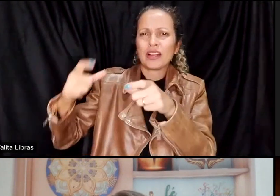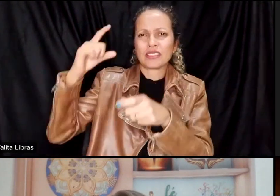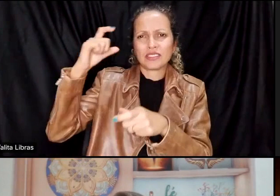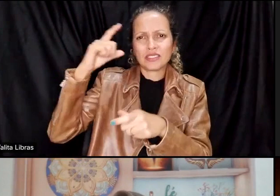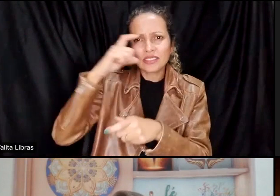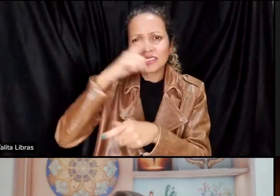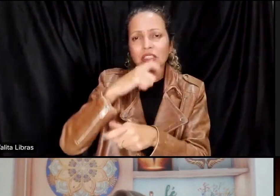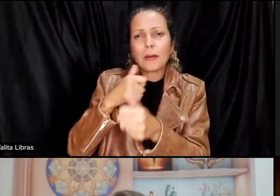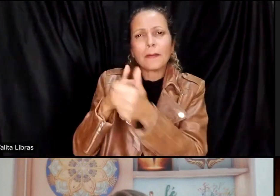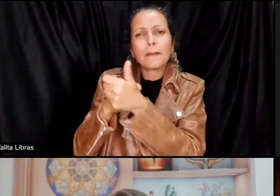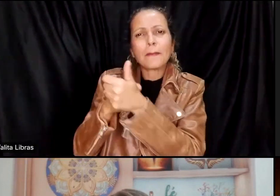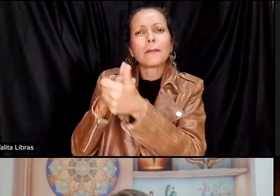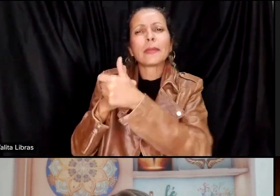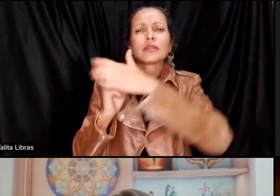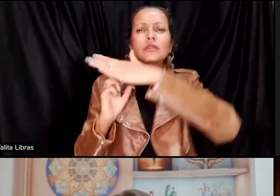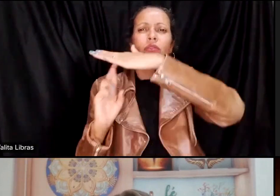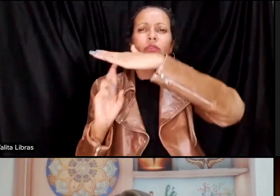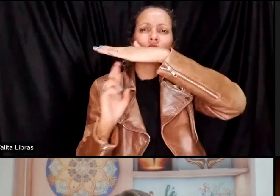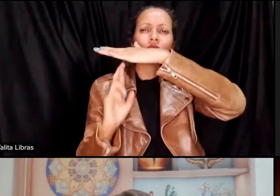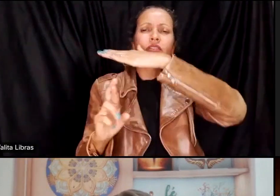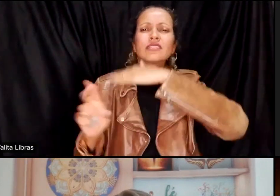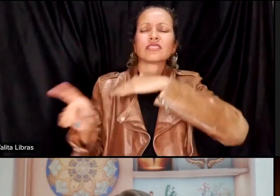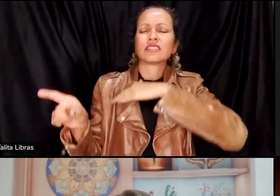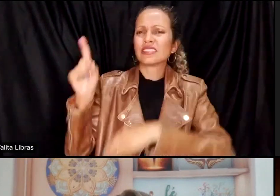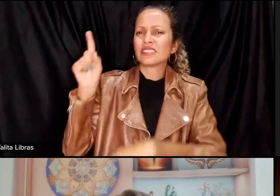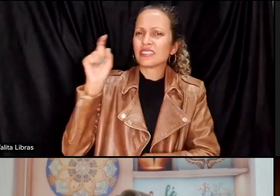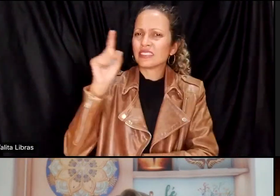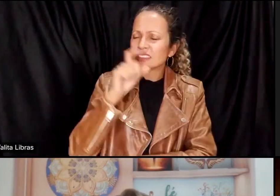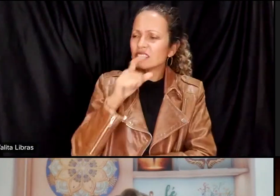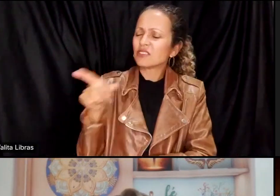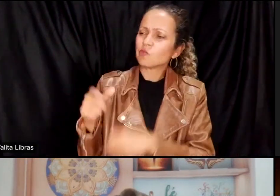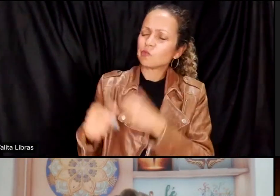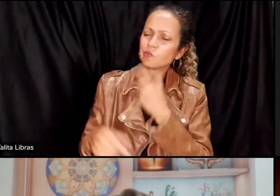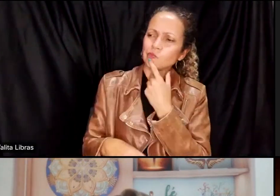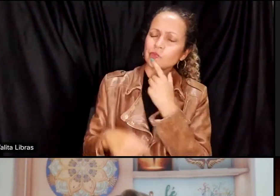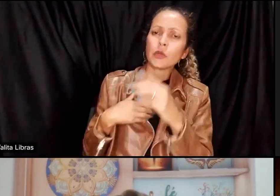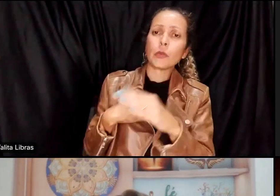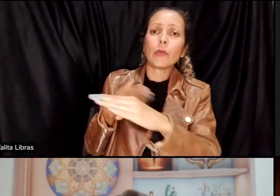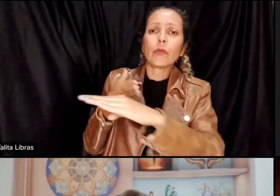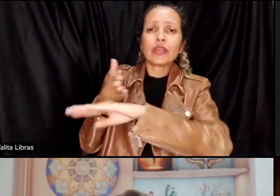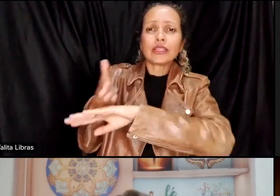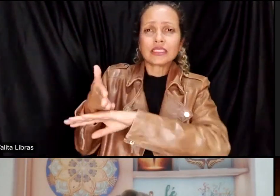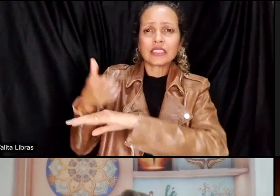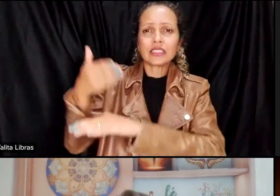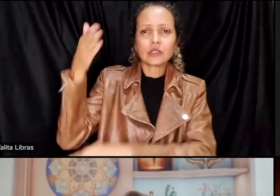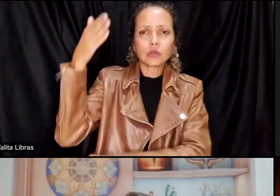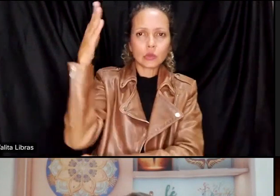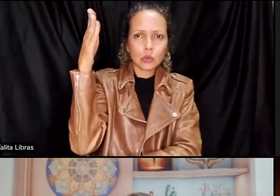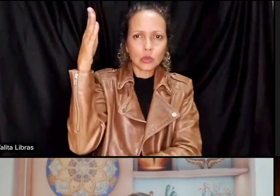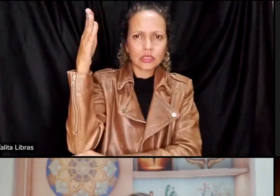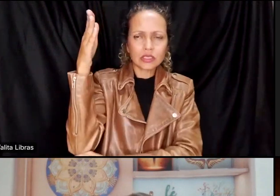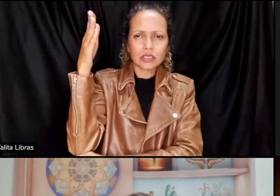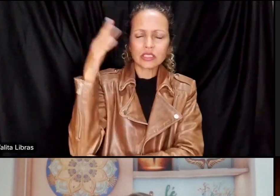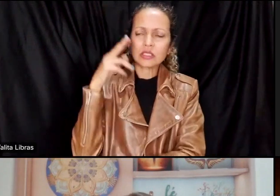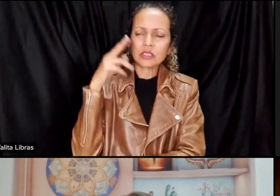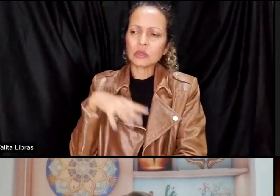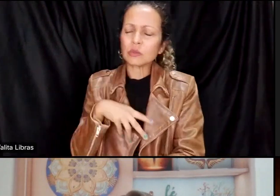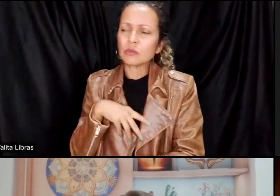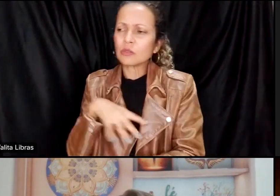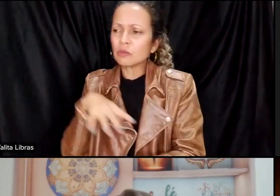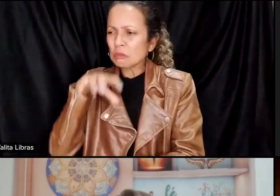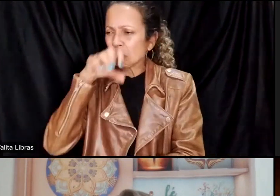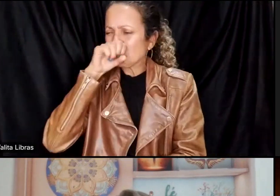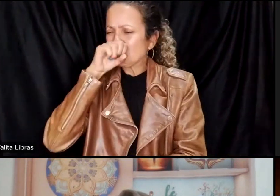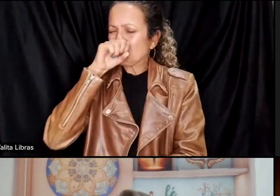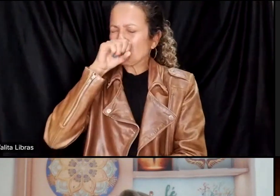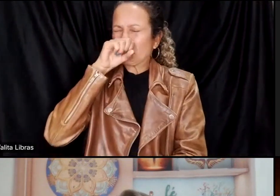Aí, quando eu entrei no hotel, estava um cheiro de esgoto, um cheiro